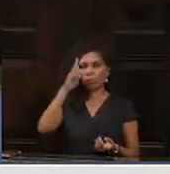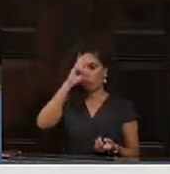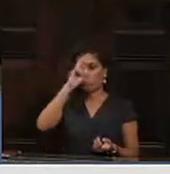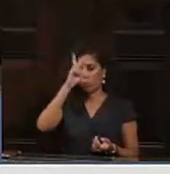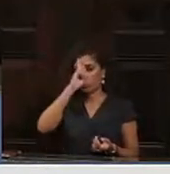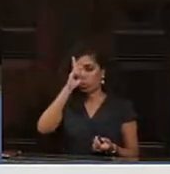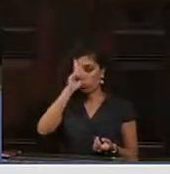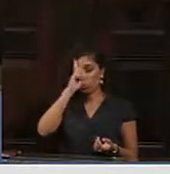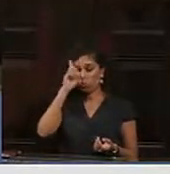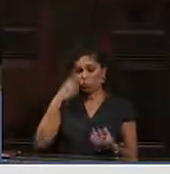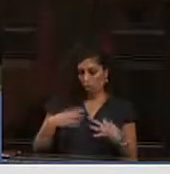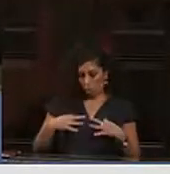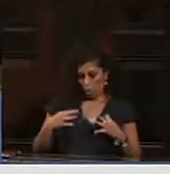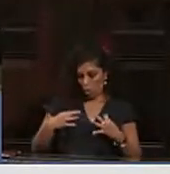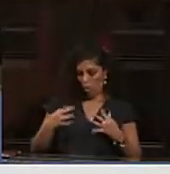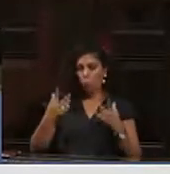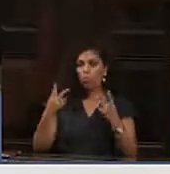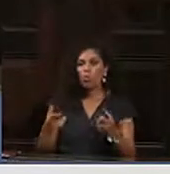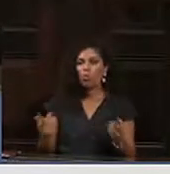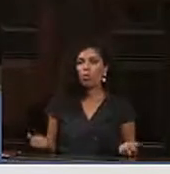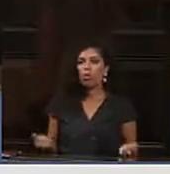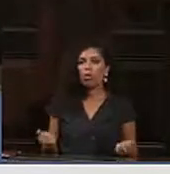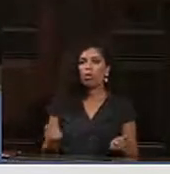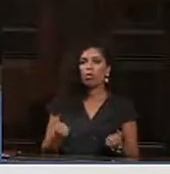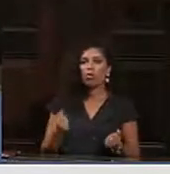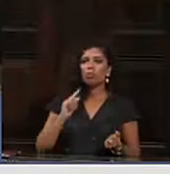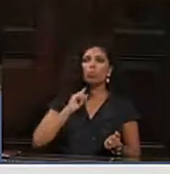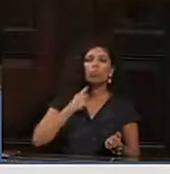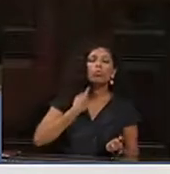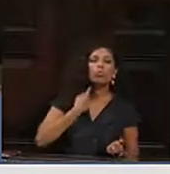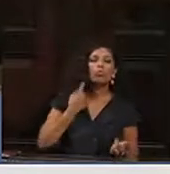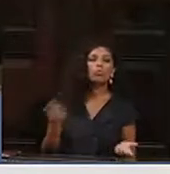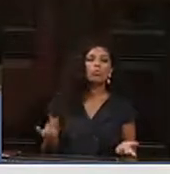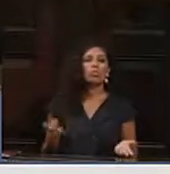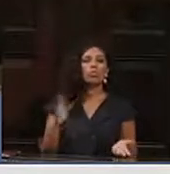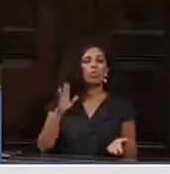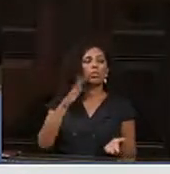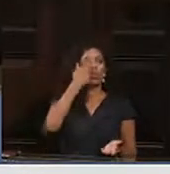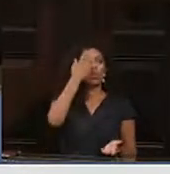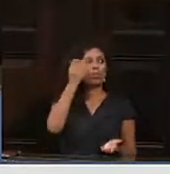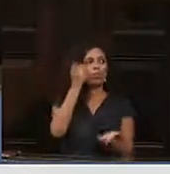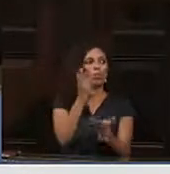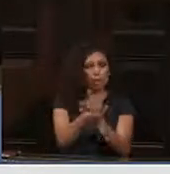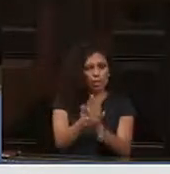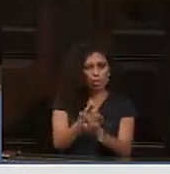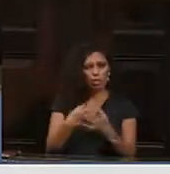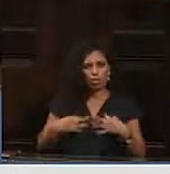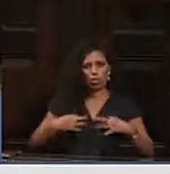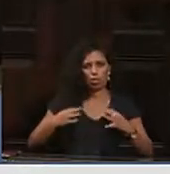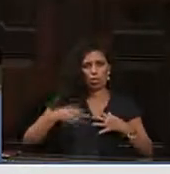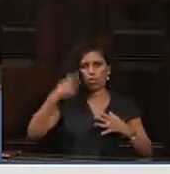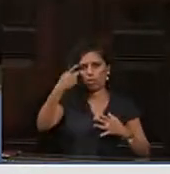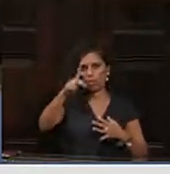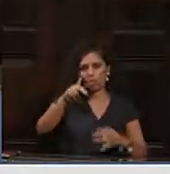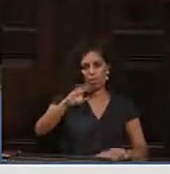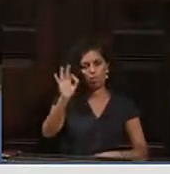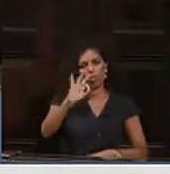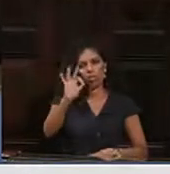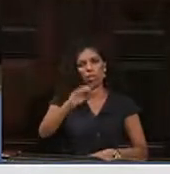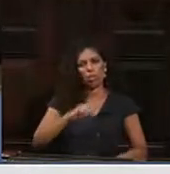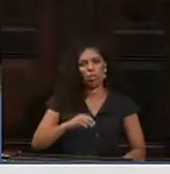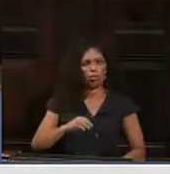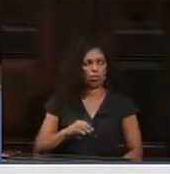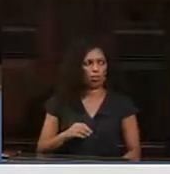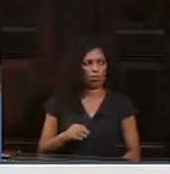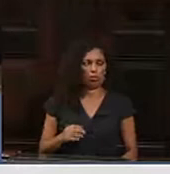pega chuva, sol, rasga? Quem paga a farda? Ninguém paga a farda. Renato, tem que fazer